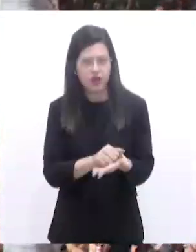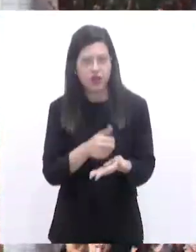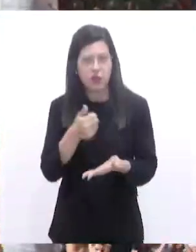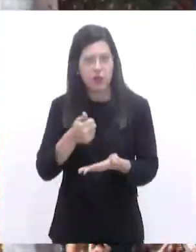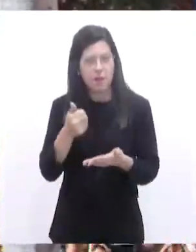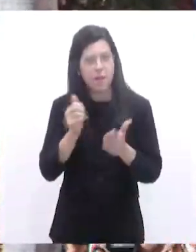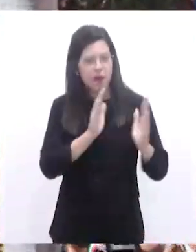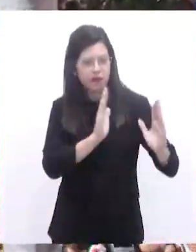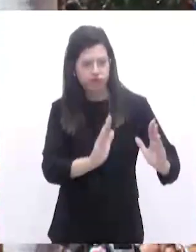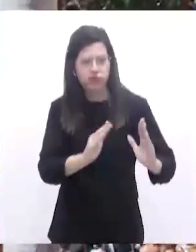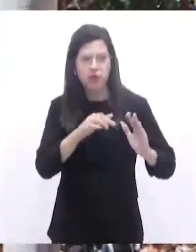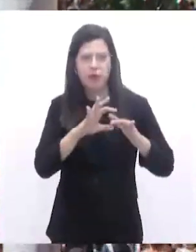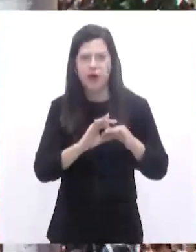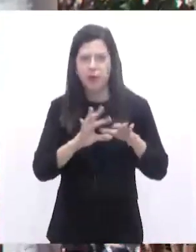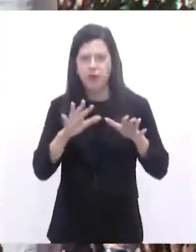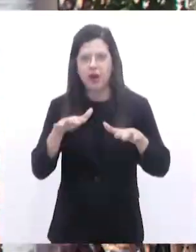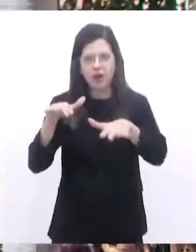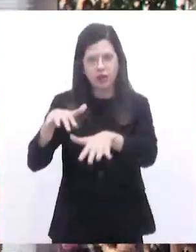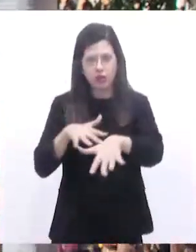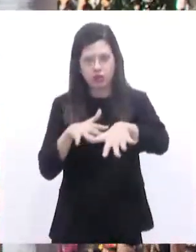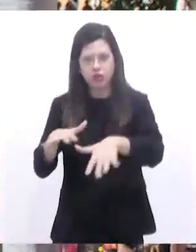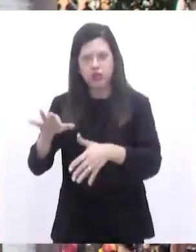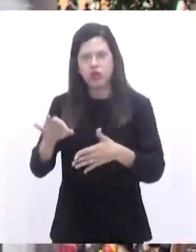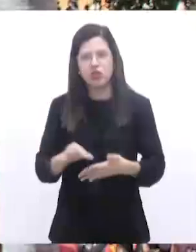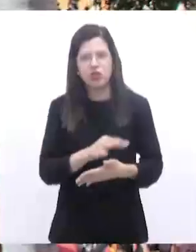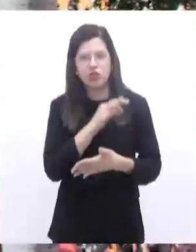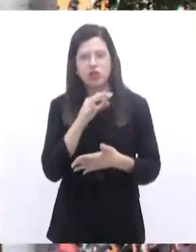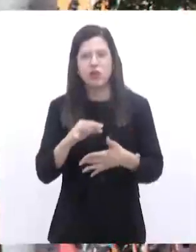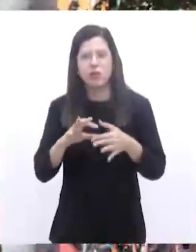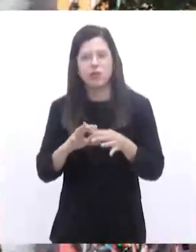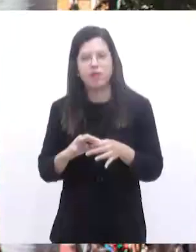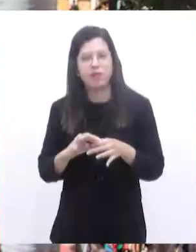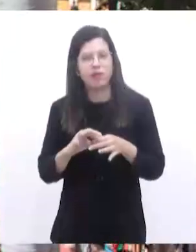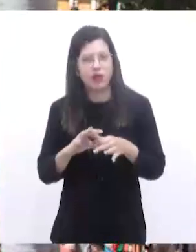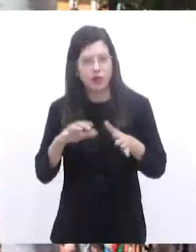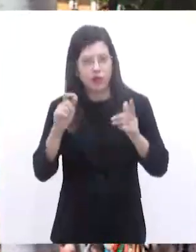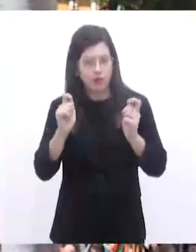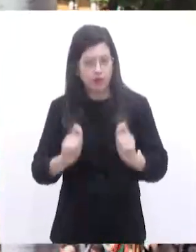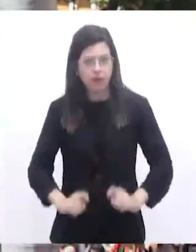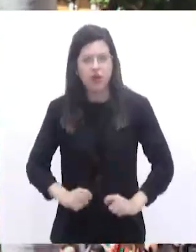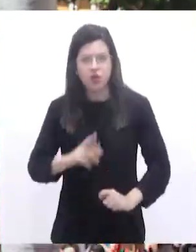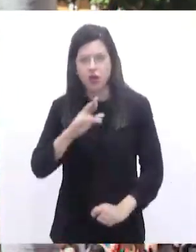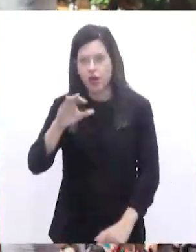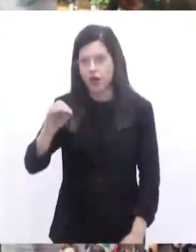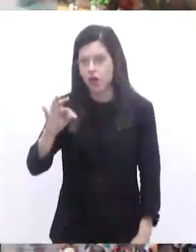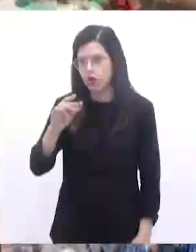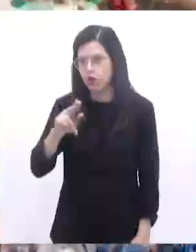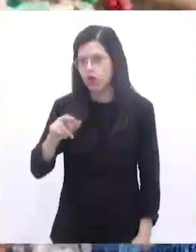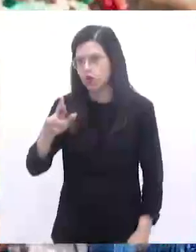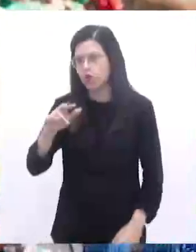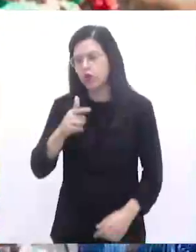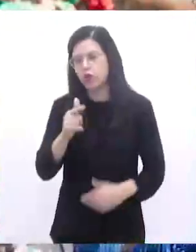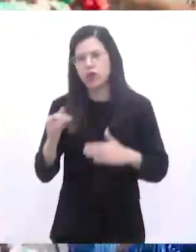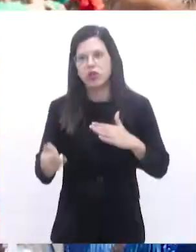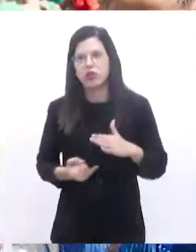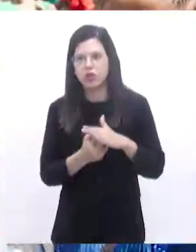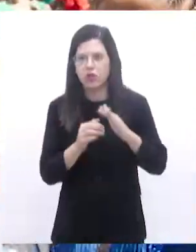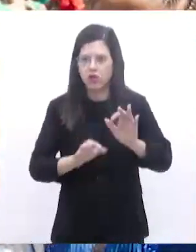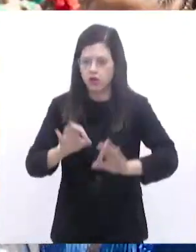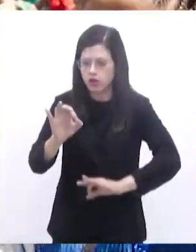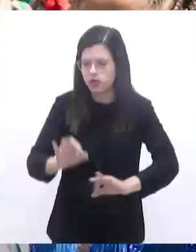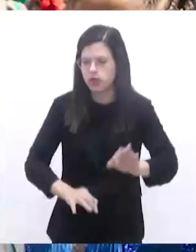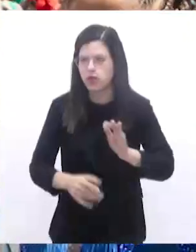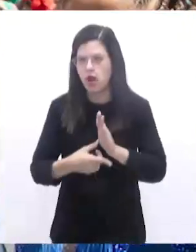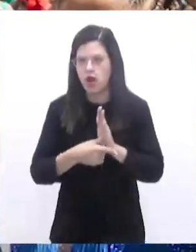a autorização dos desfiles. A inscrição permite que a Rio Tour e os demais órgãos públicos envolvidos possam planejar com